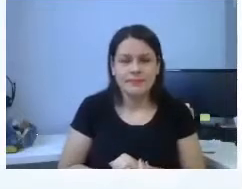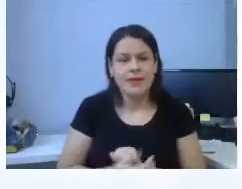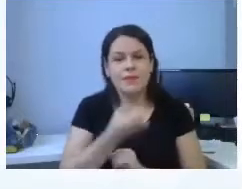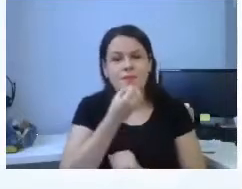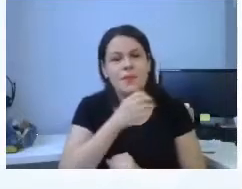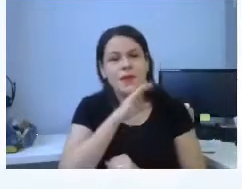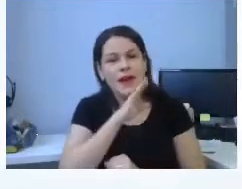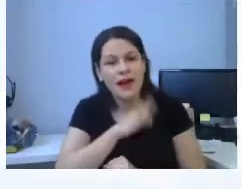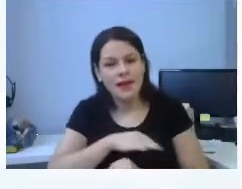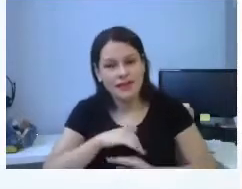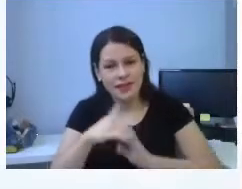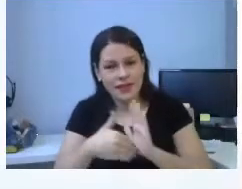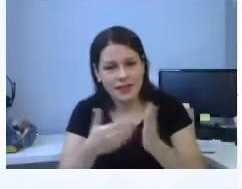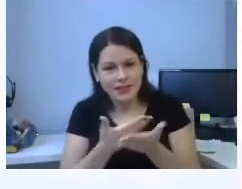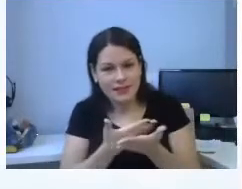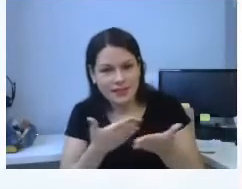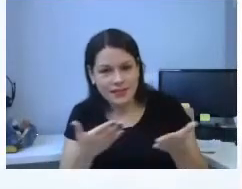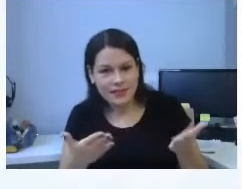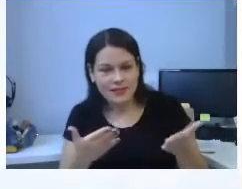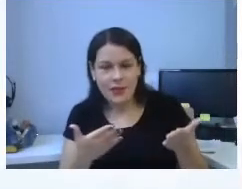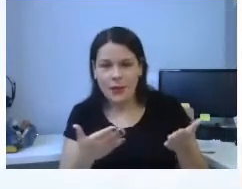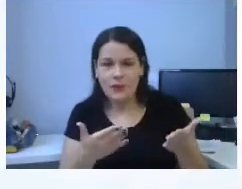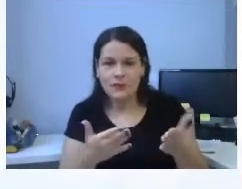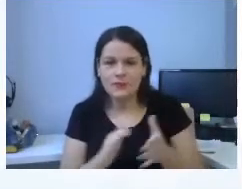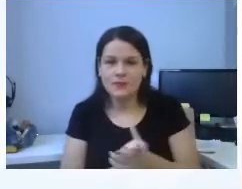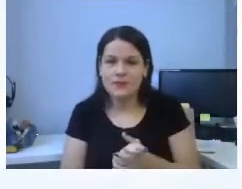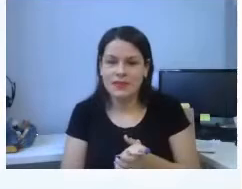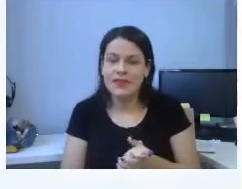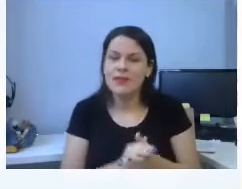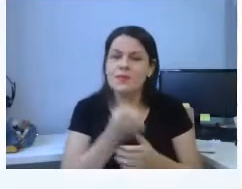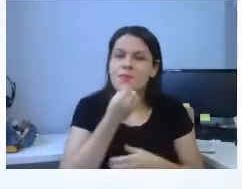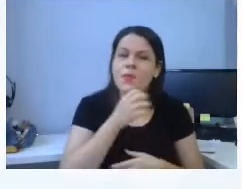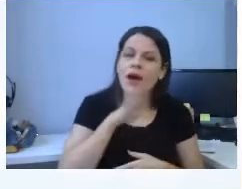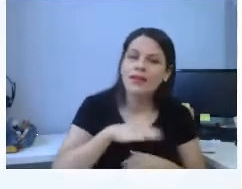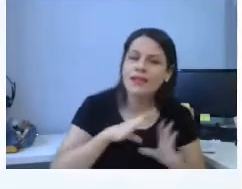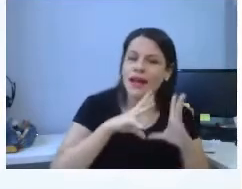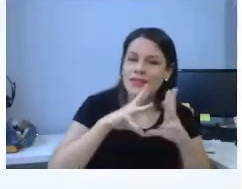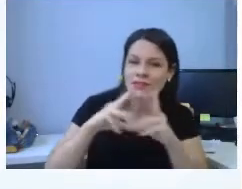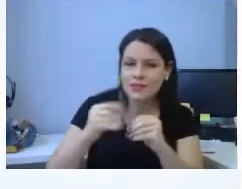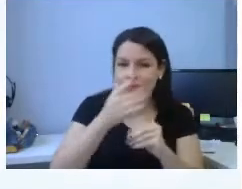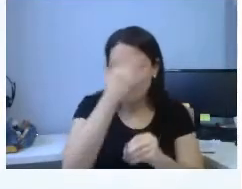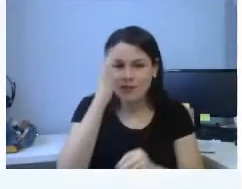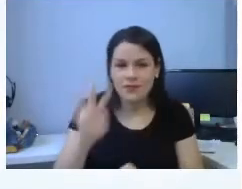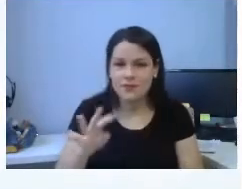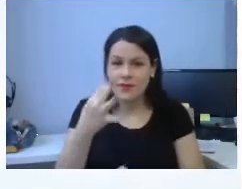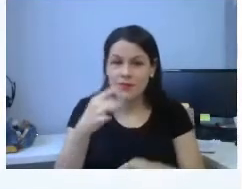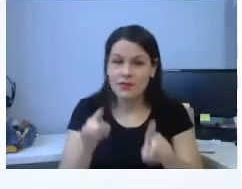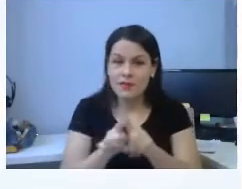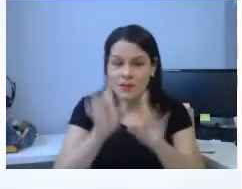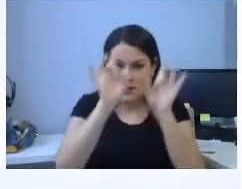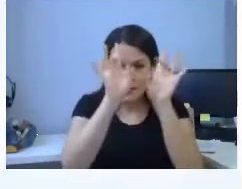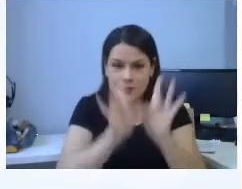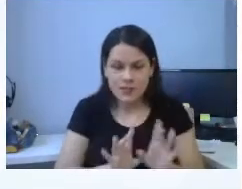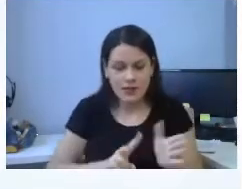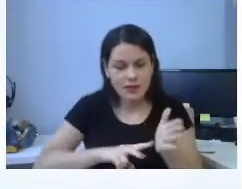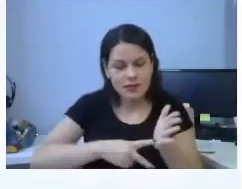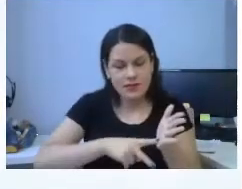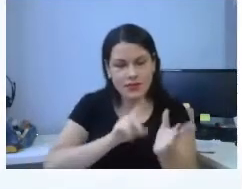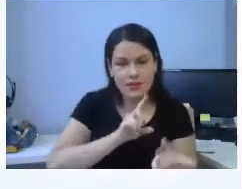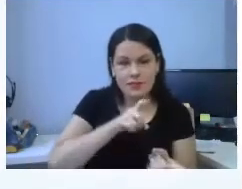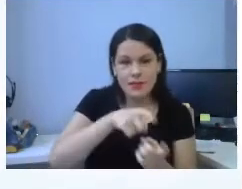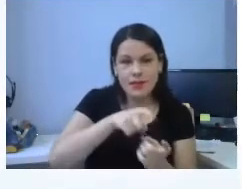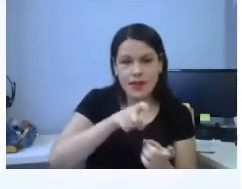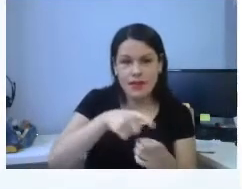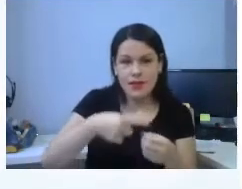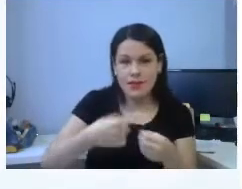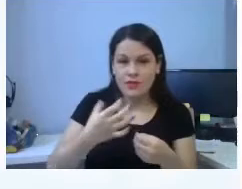Boa tarde, Gil. Boa tarde, doutor Zurreiro. Uma saudação especial ao Sindicato dos Metalúrgicos e a toda